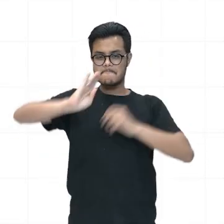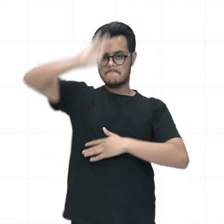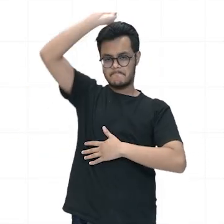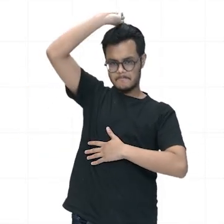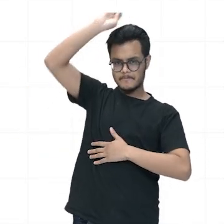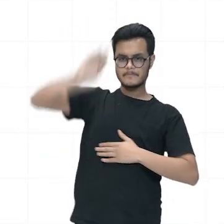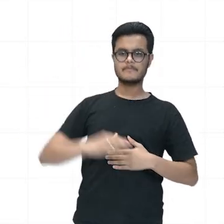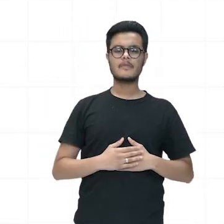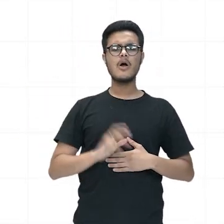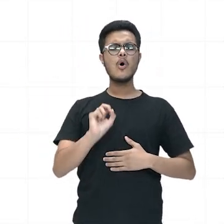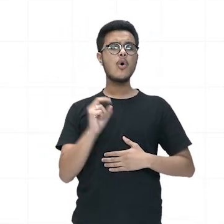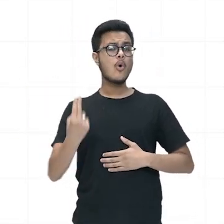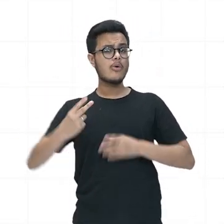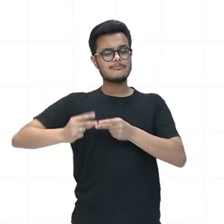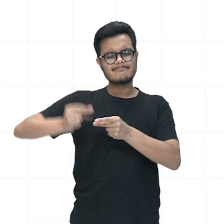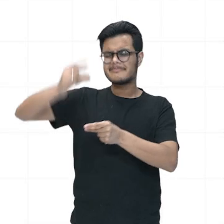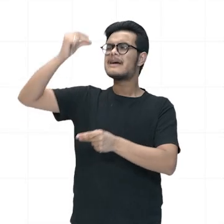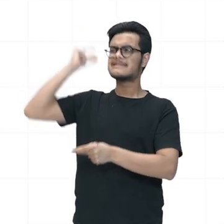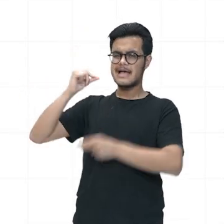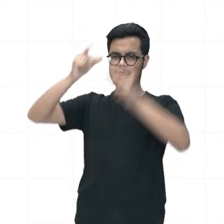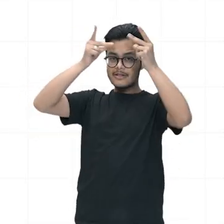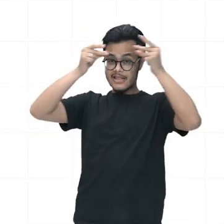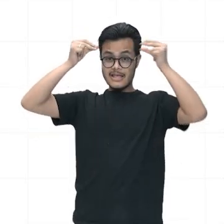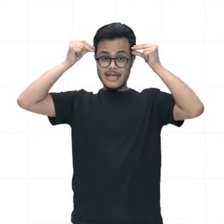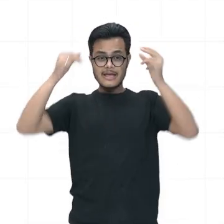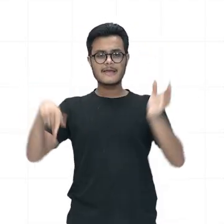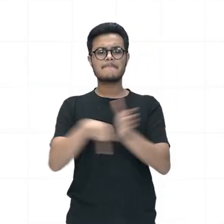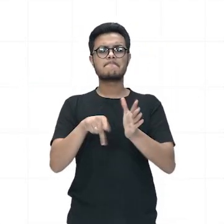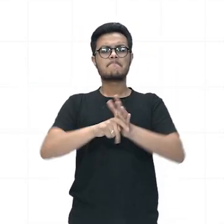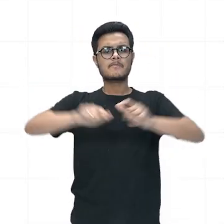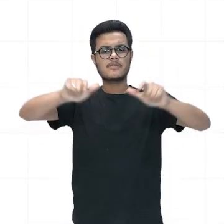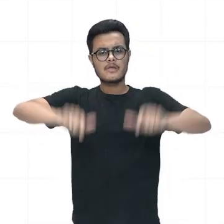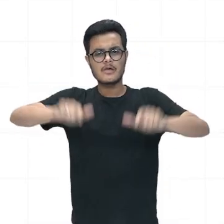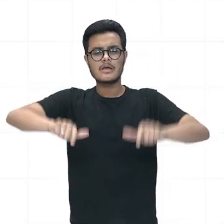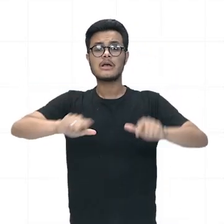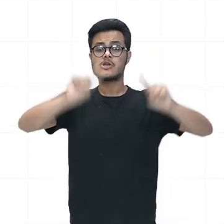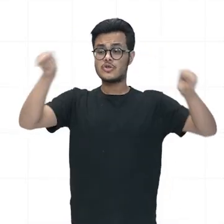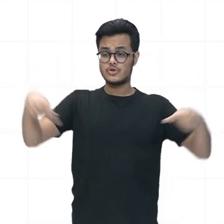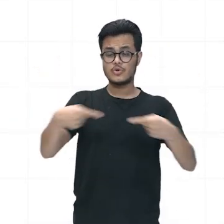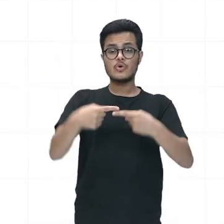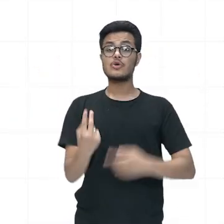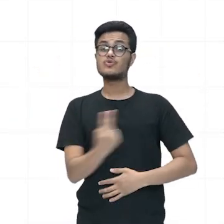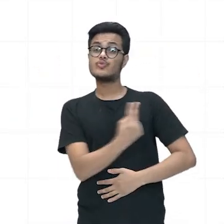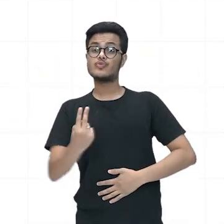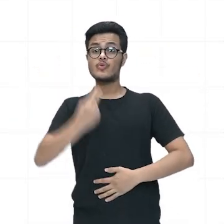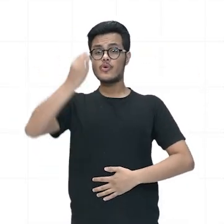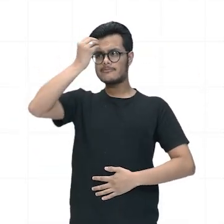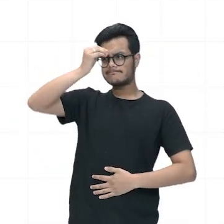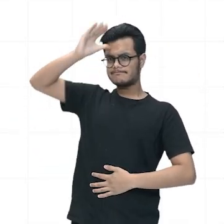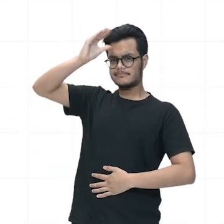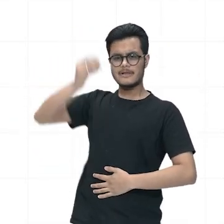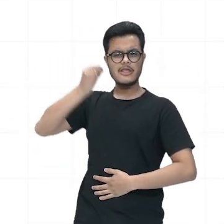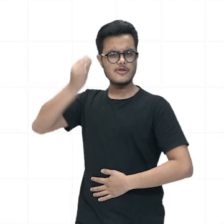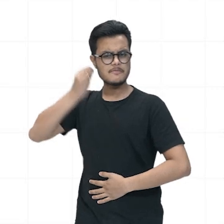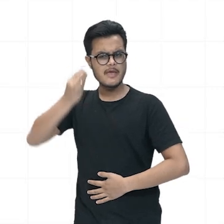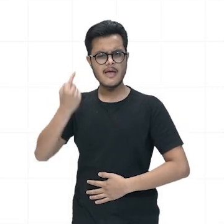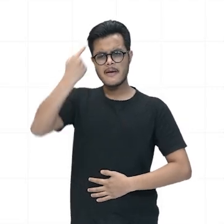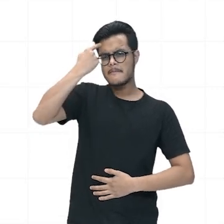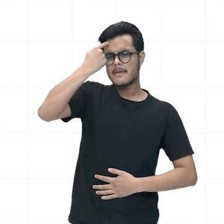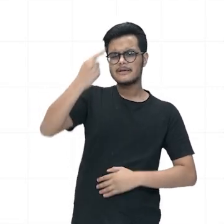ou antiguidade greco-romana refere-se, então, à fusão de conhecimentos,